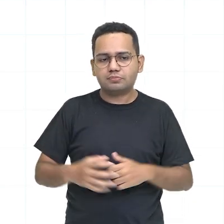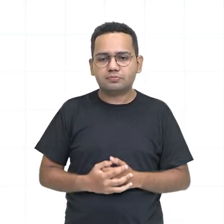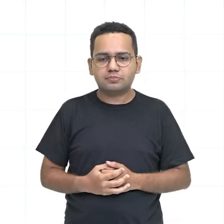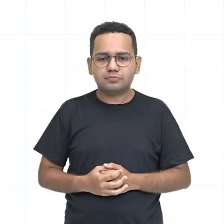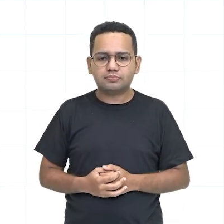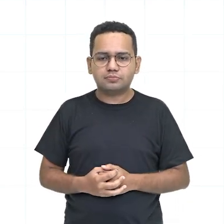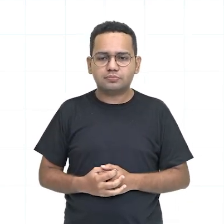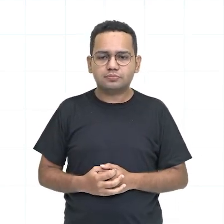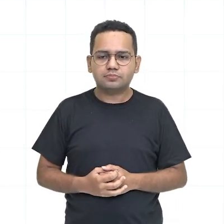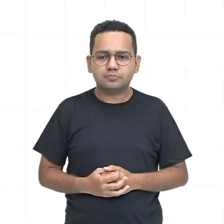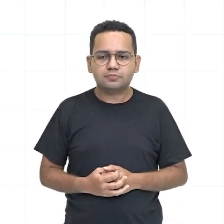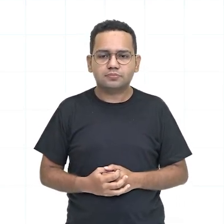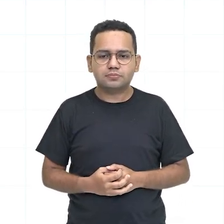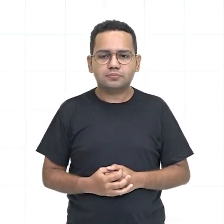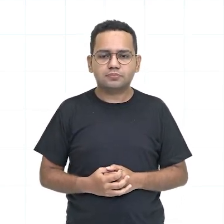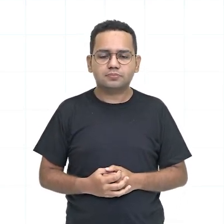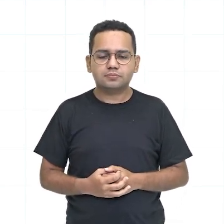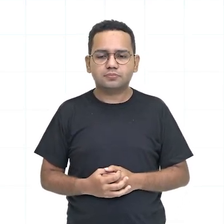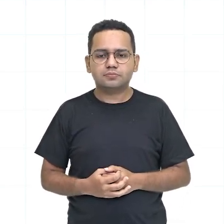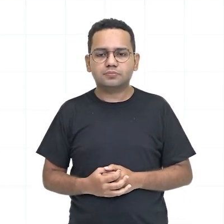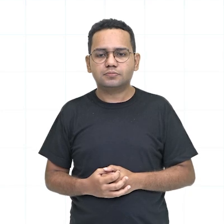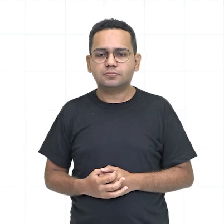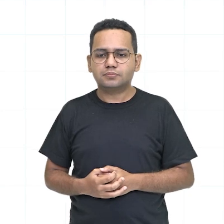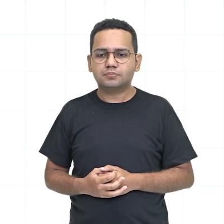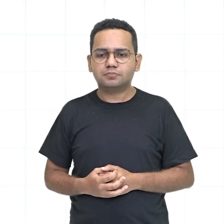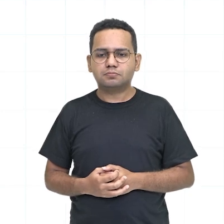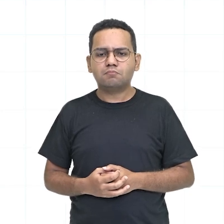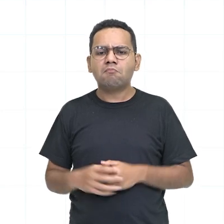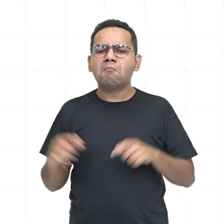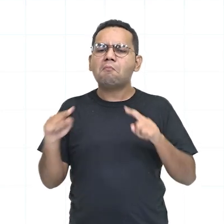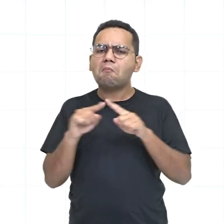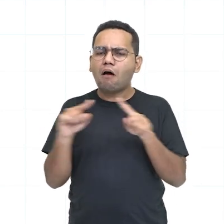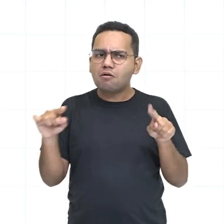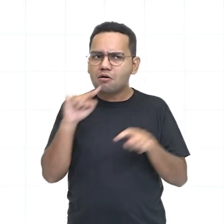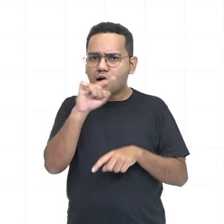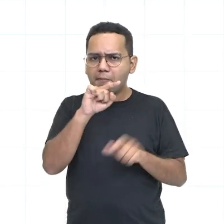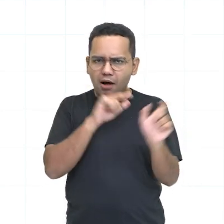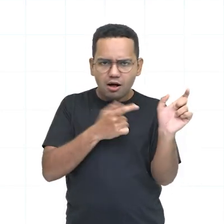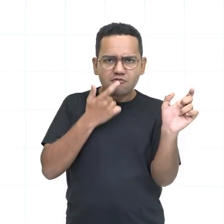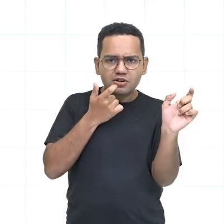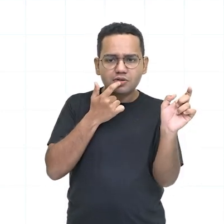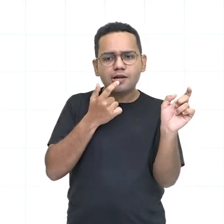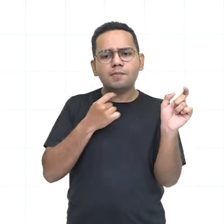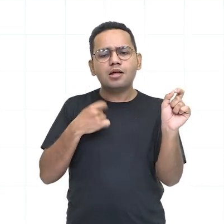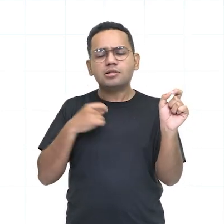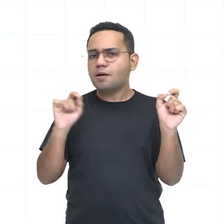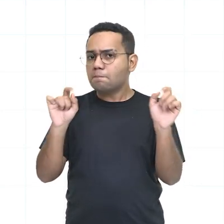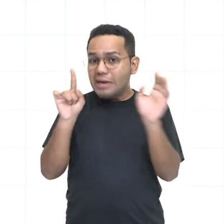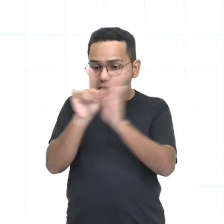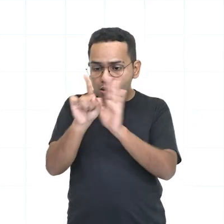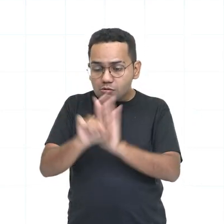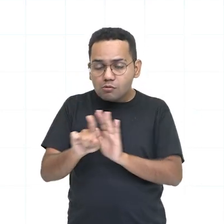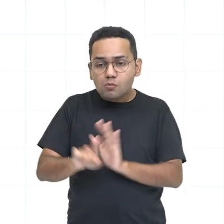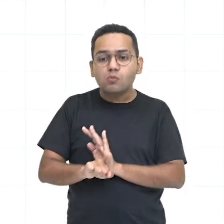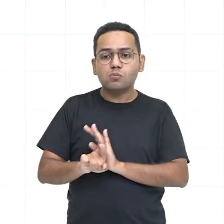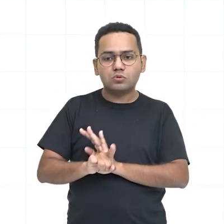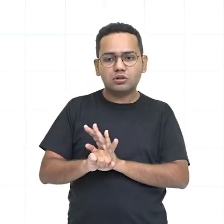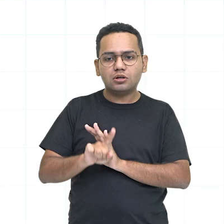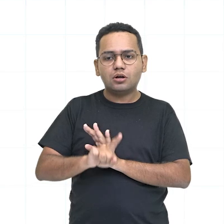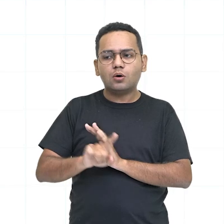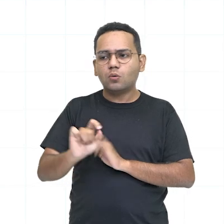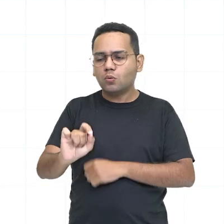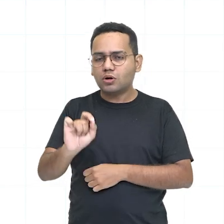They typically, eles normalmente respondem perguntas tais como. Então, eu tenho as perguntas